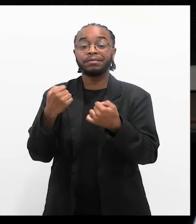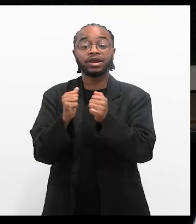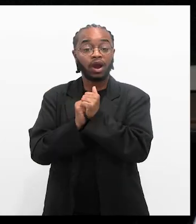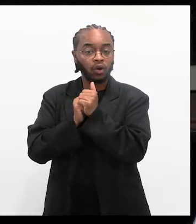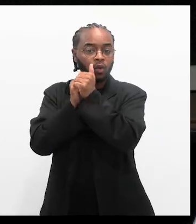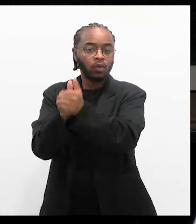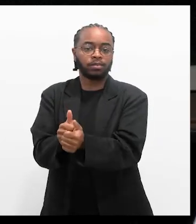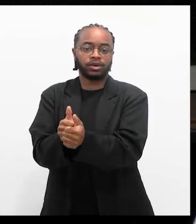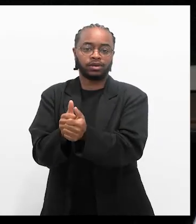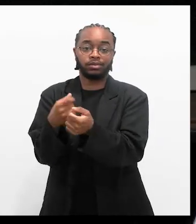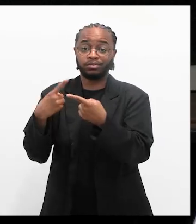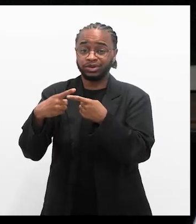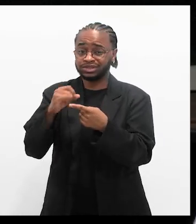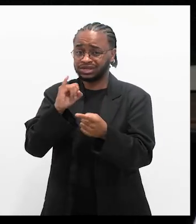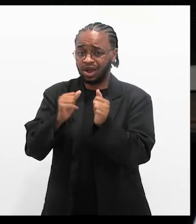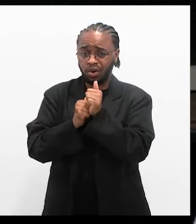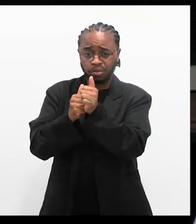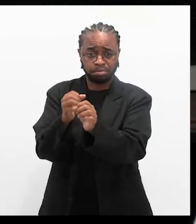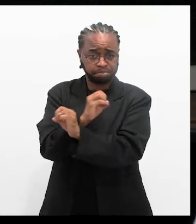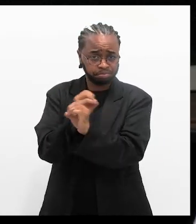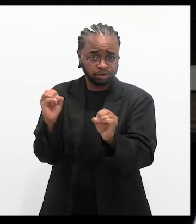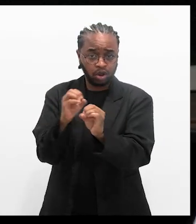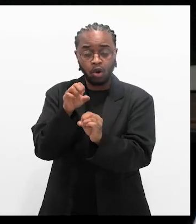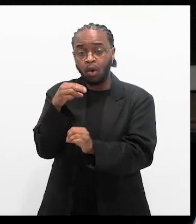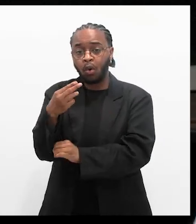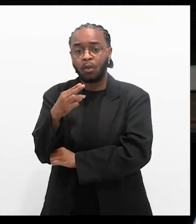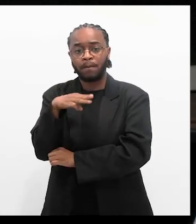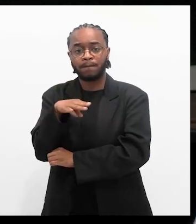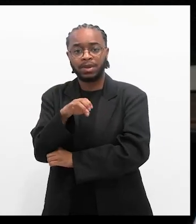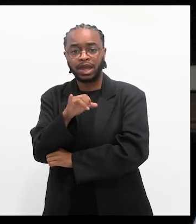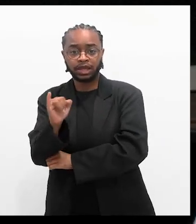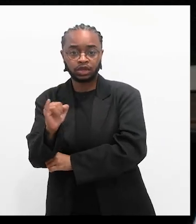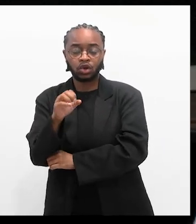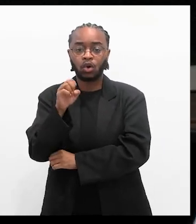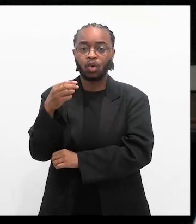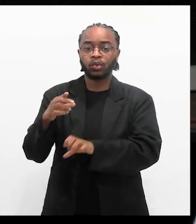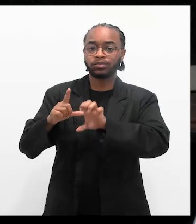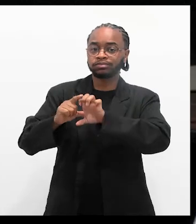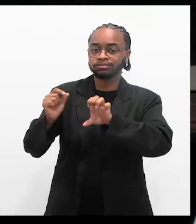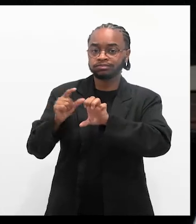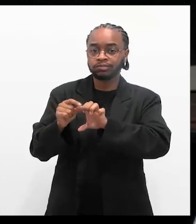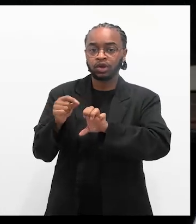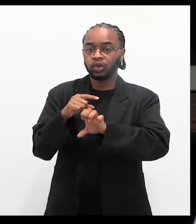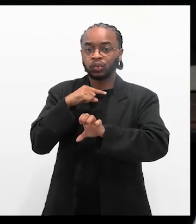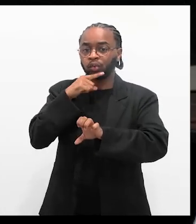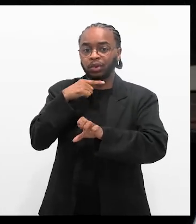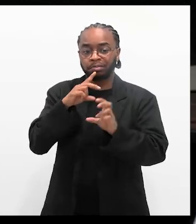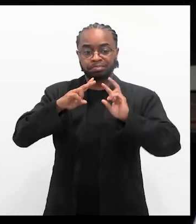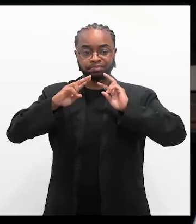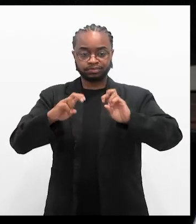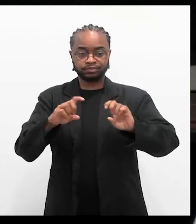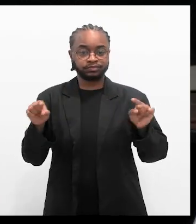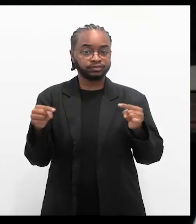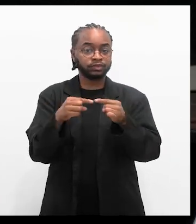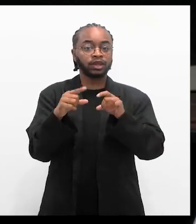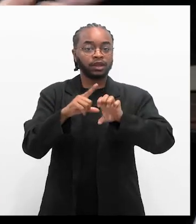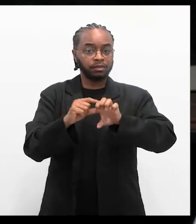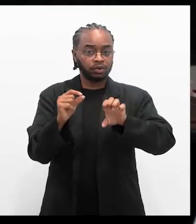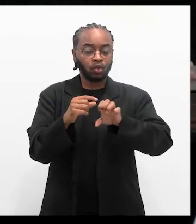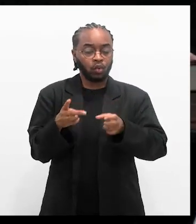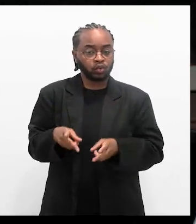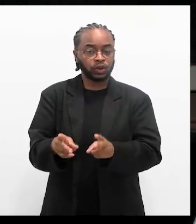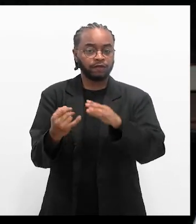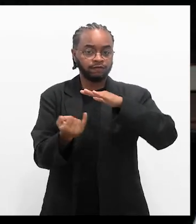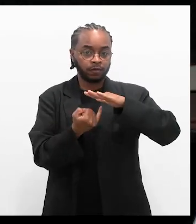estiver acompanhando a mulher, seja como MEI, ou seja como uma empreendedora que ainda não se enxerga empreendedora, que ainda